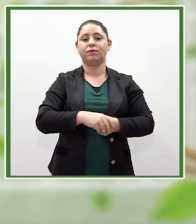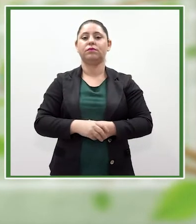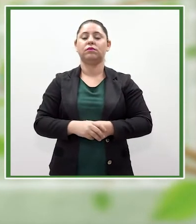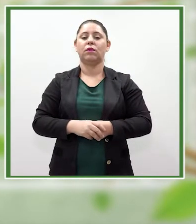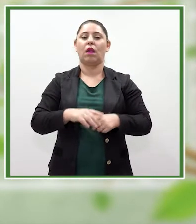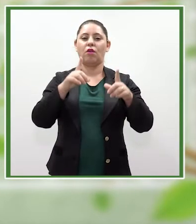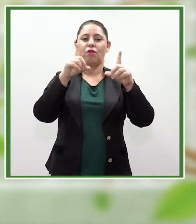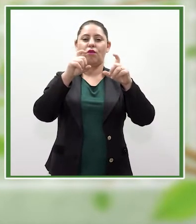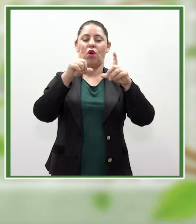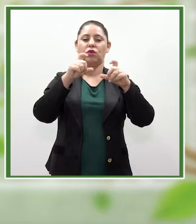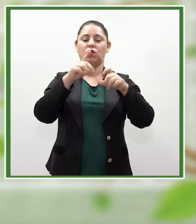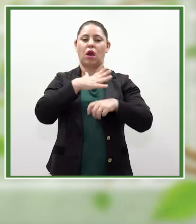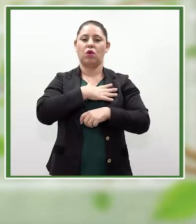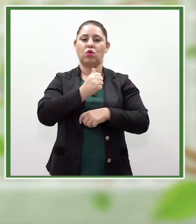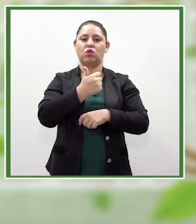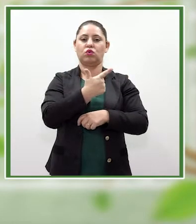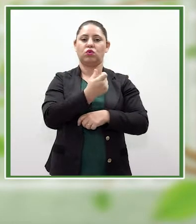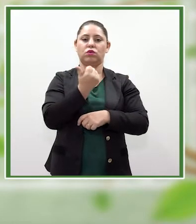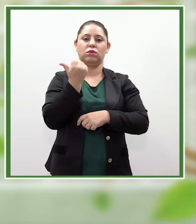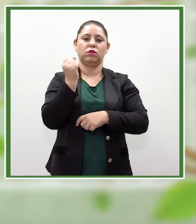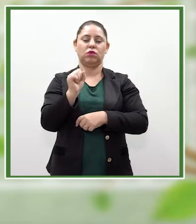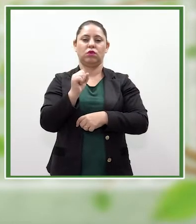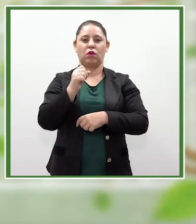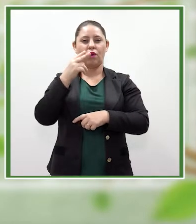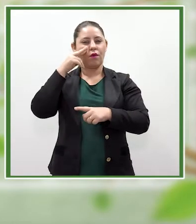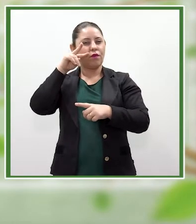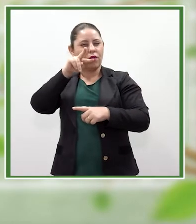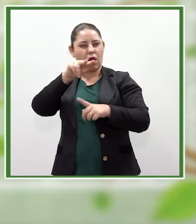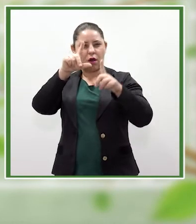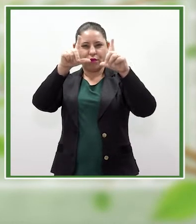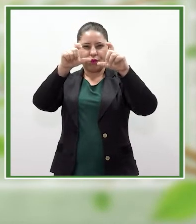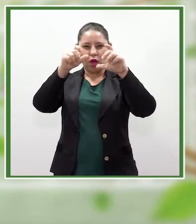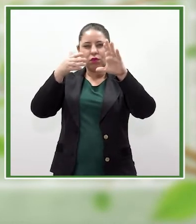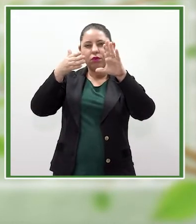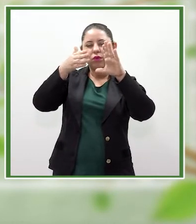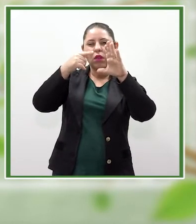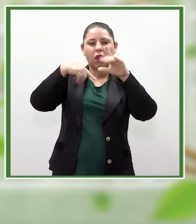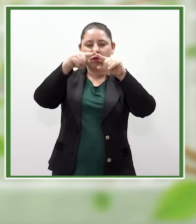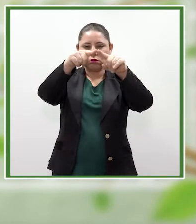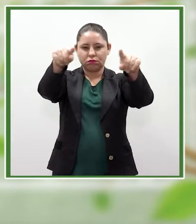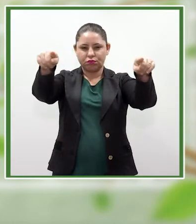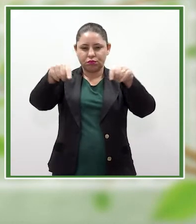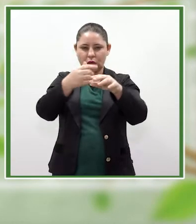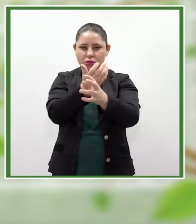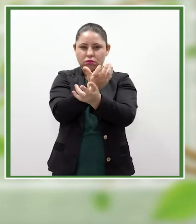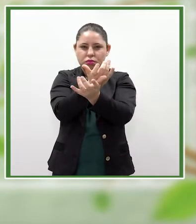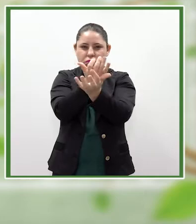ápice da seca, né? E vejam então aqui mais à frente da foto